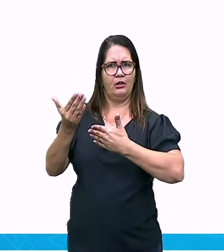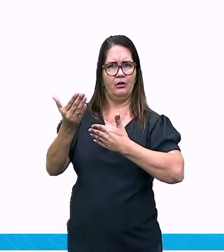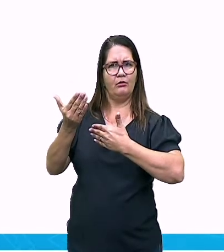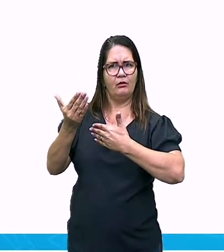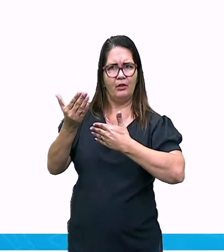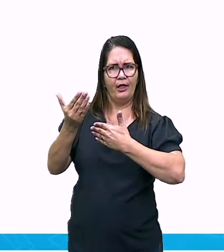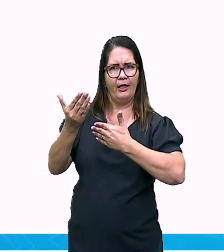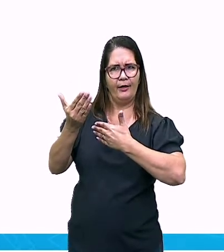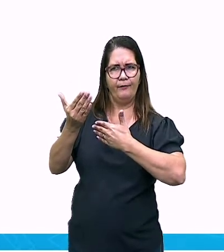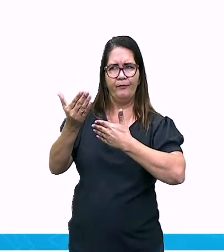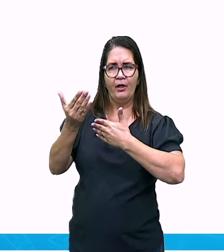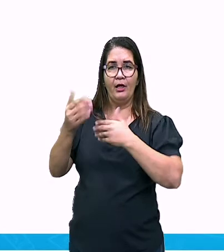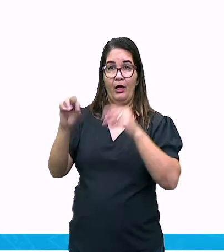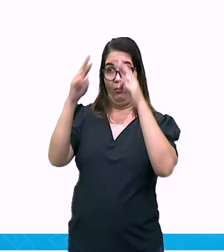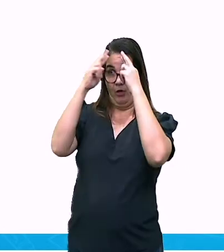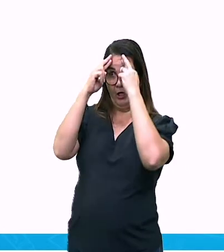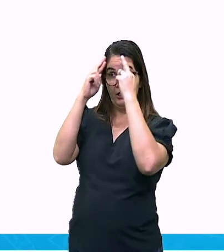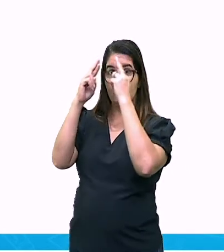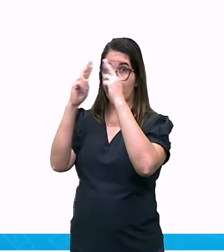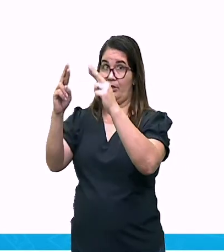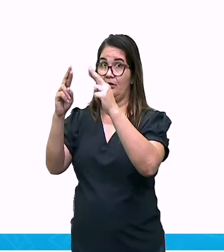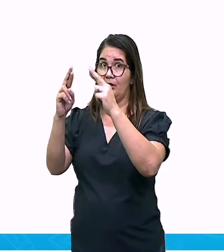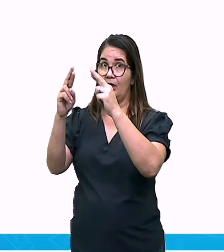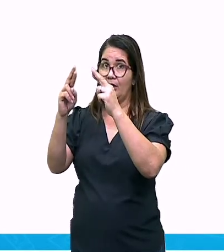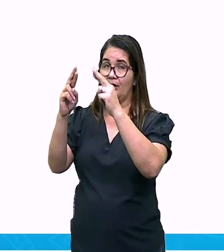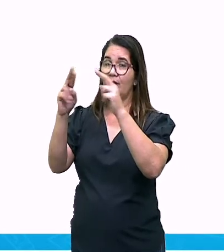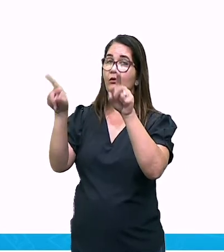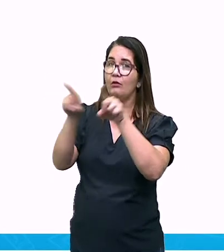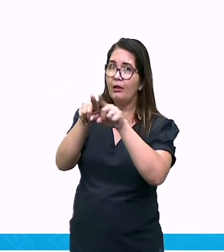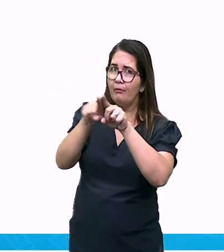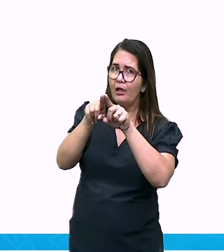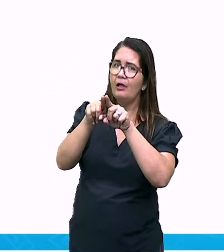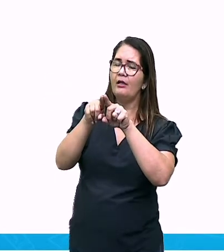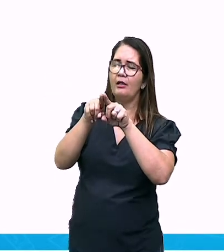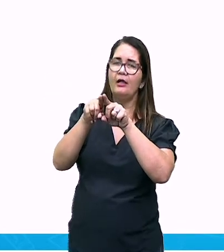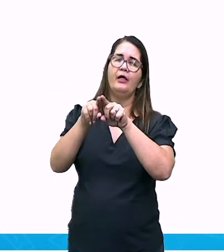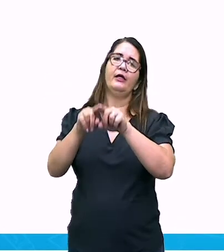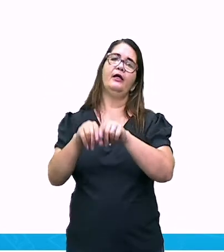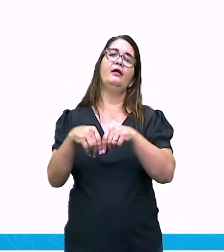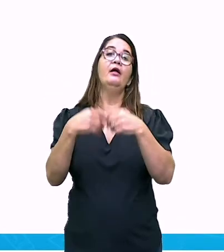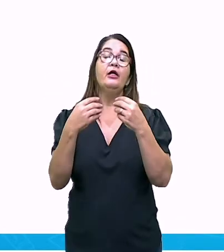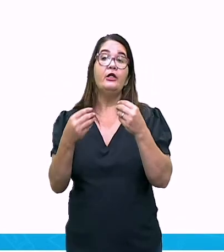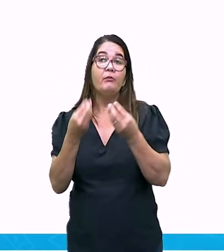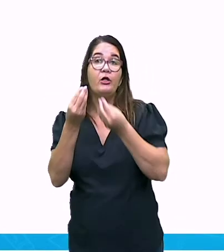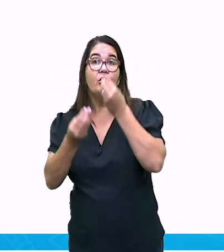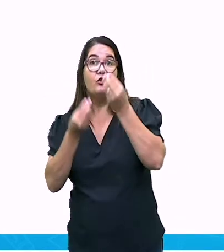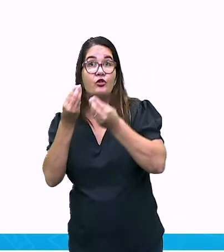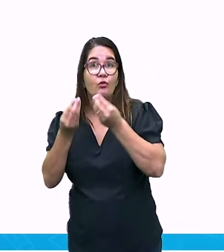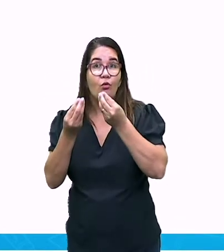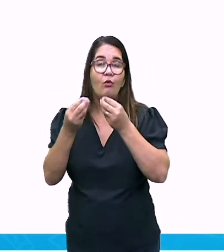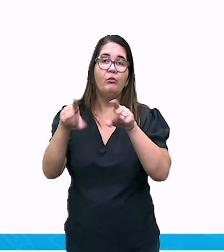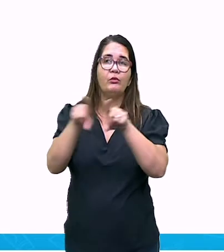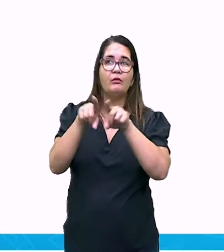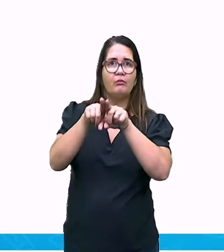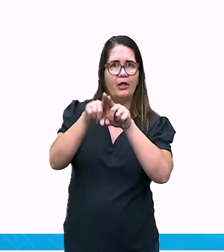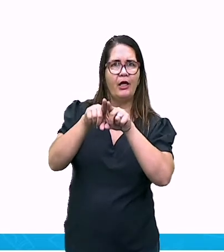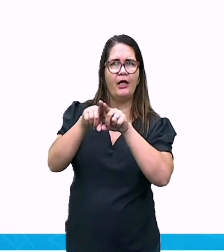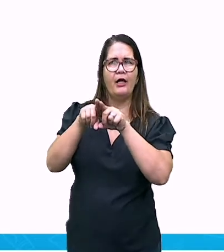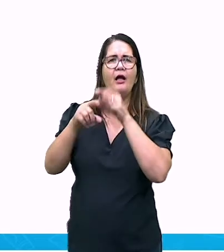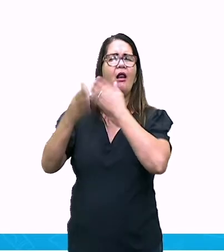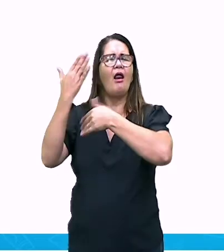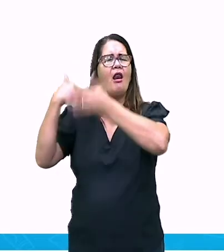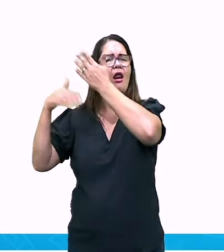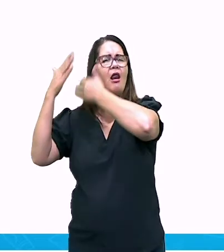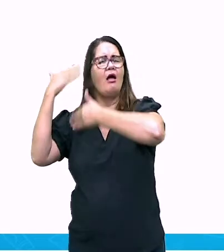cultivo. Cultivaram, criaram animais, começaram a se fixar, deixando de ser nômades logo em seguida, não é